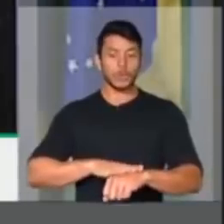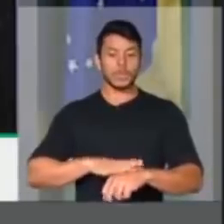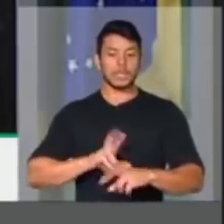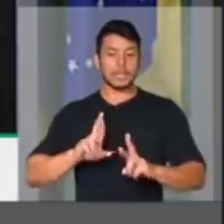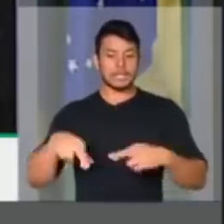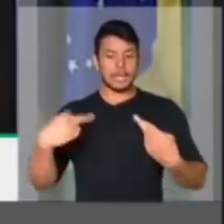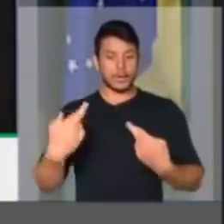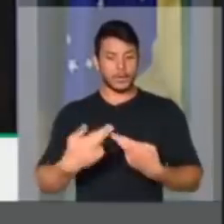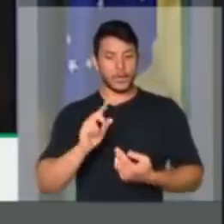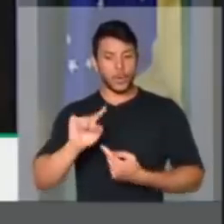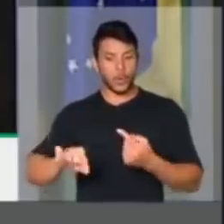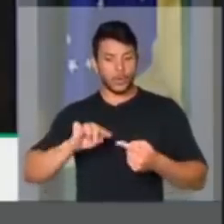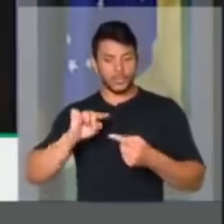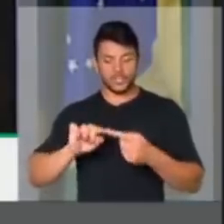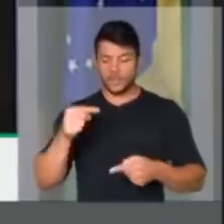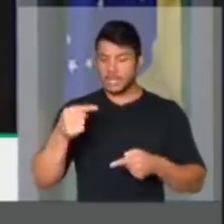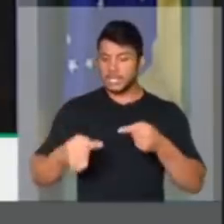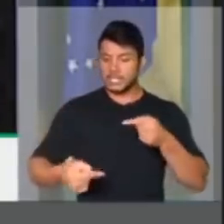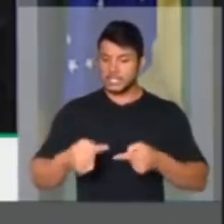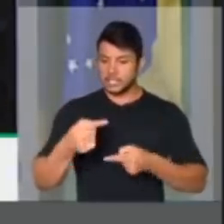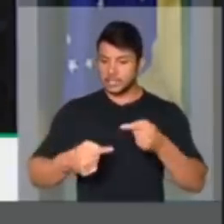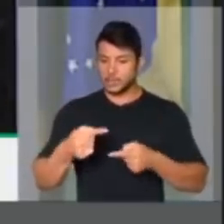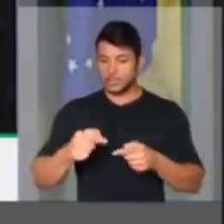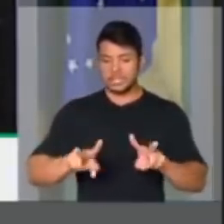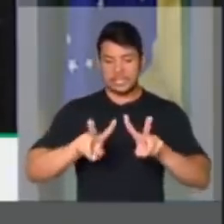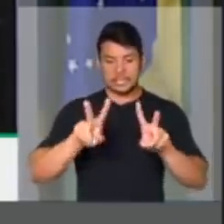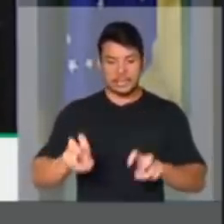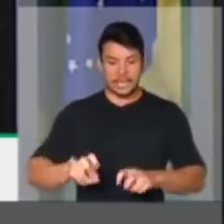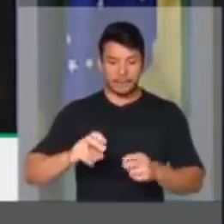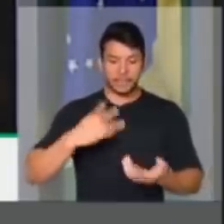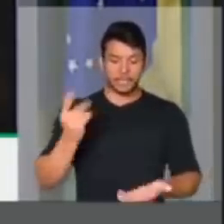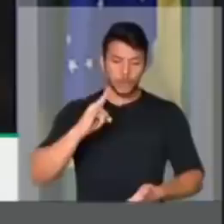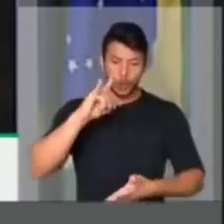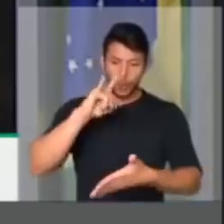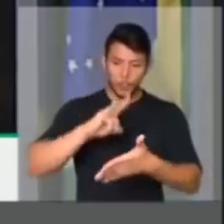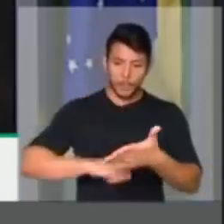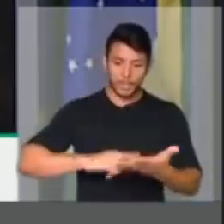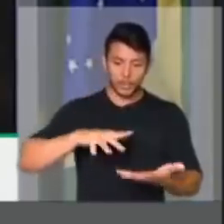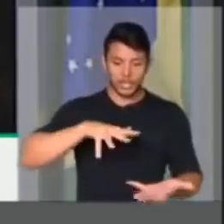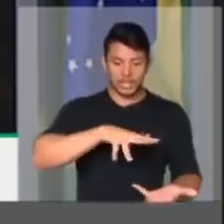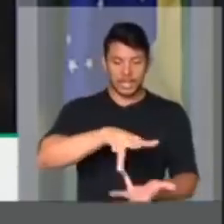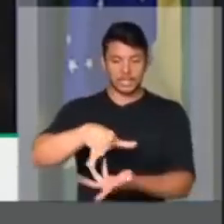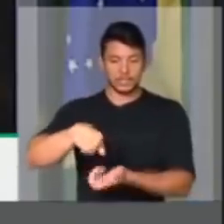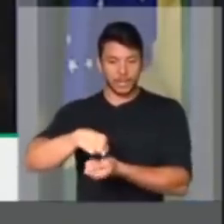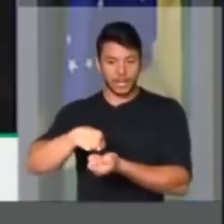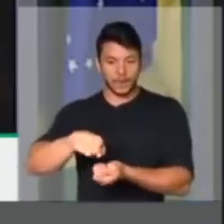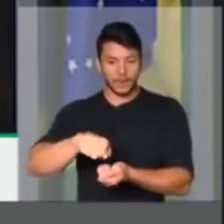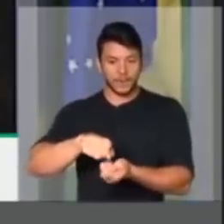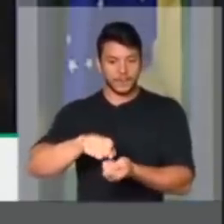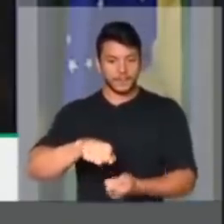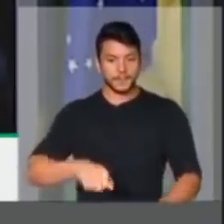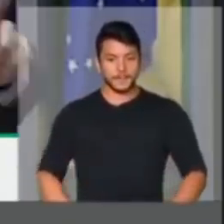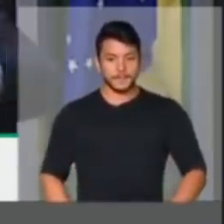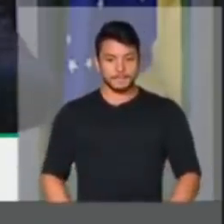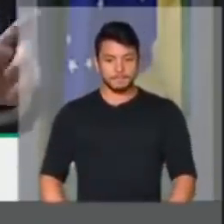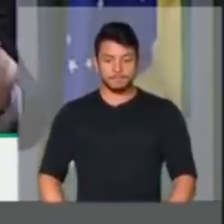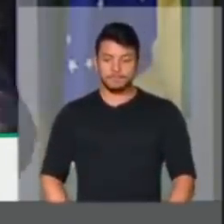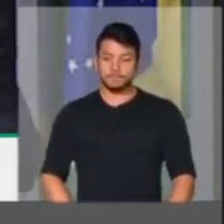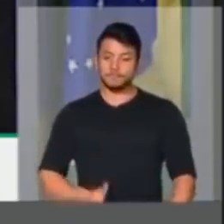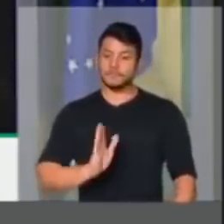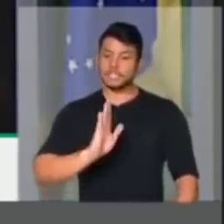deliberar sobre tratados internacionais, que, aliás, foram muitos deles